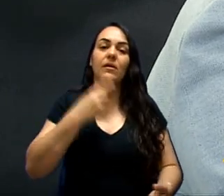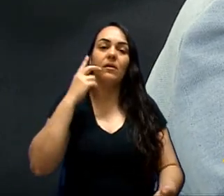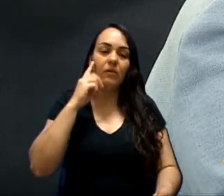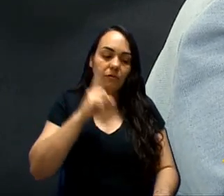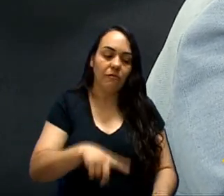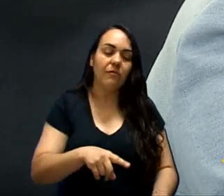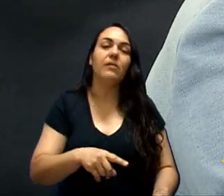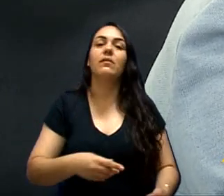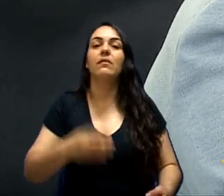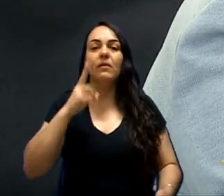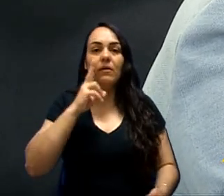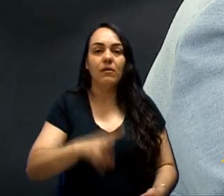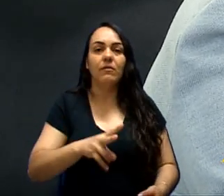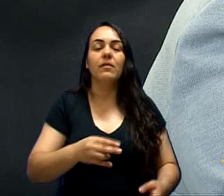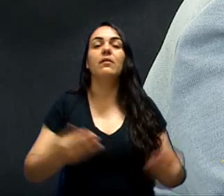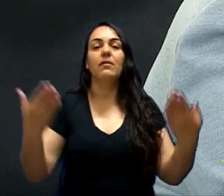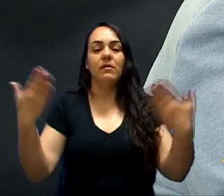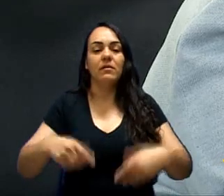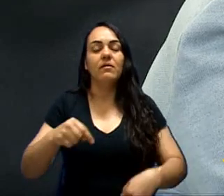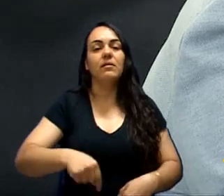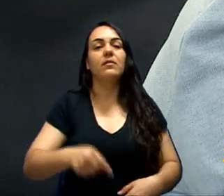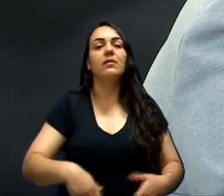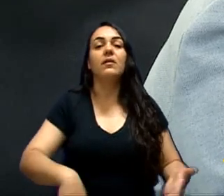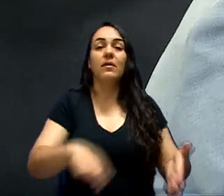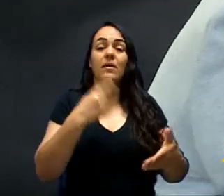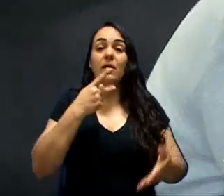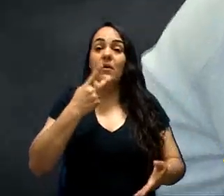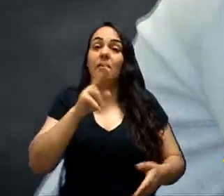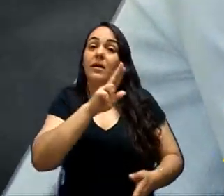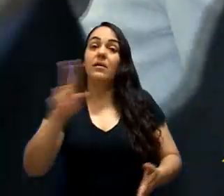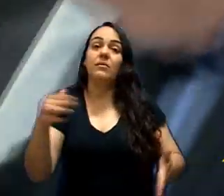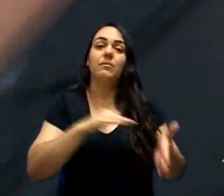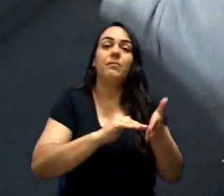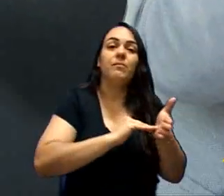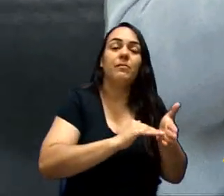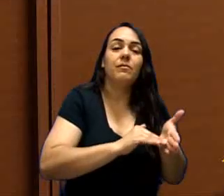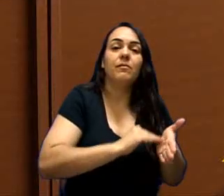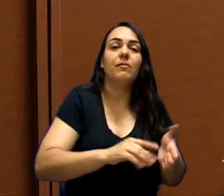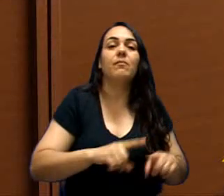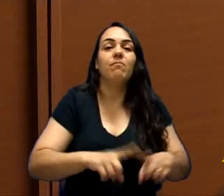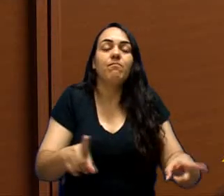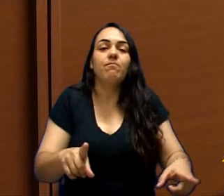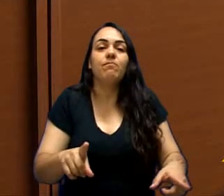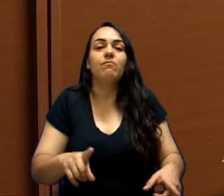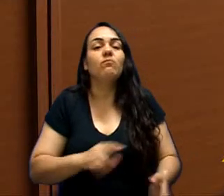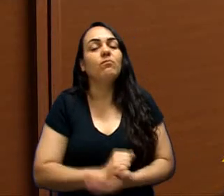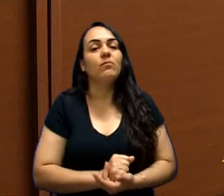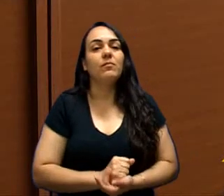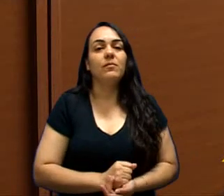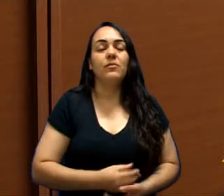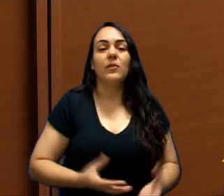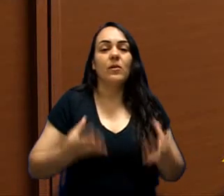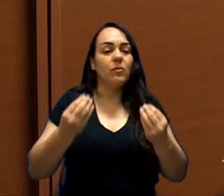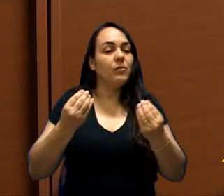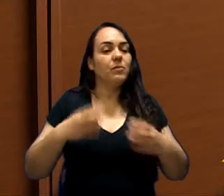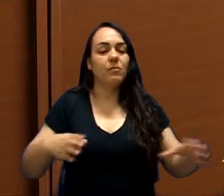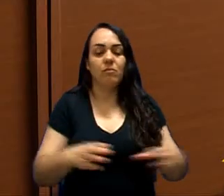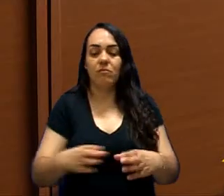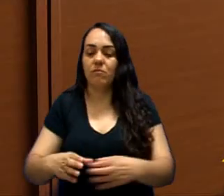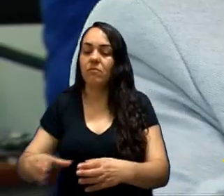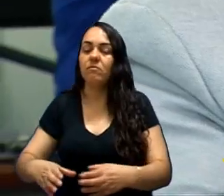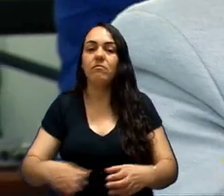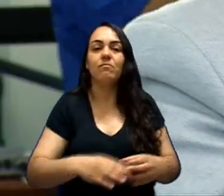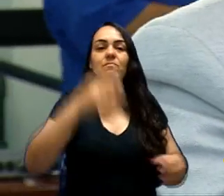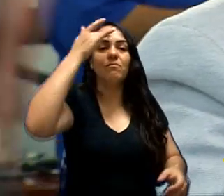Eu presenciei, eu não gosto de falar nome de secretário aqui, porque, na verdade, teve participação de